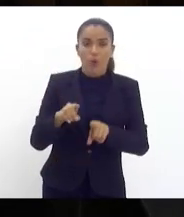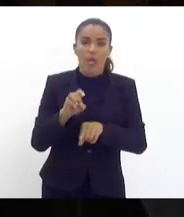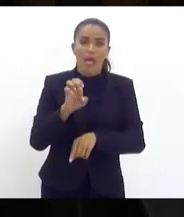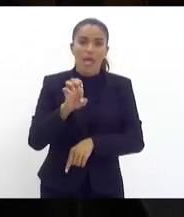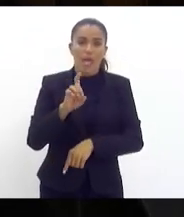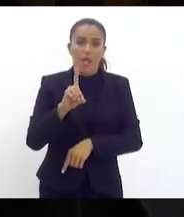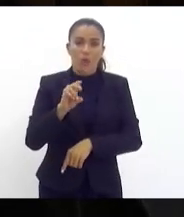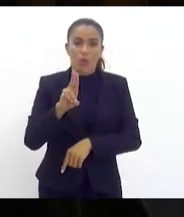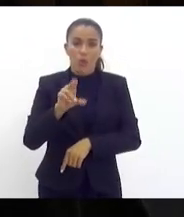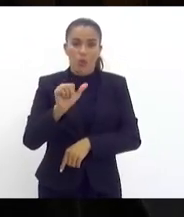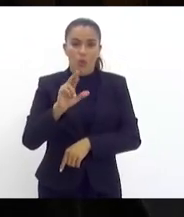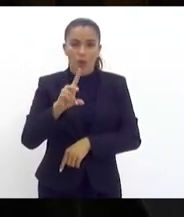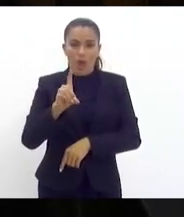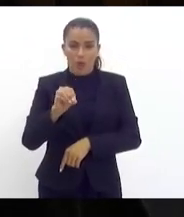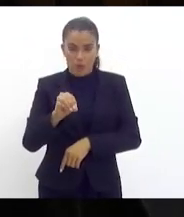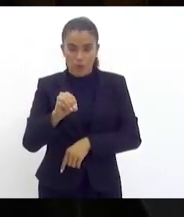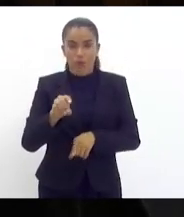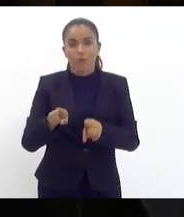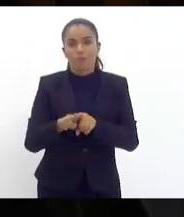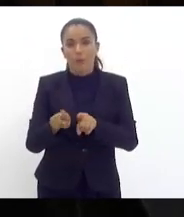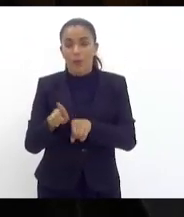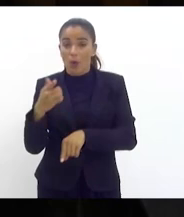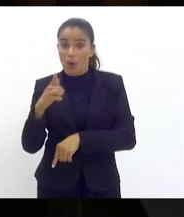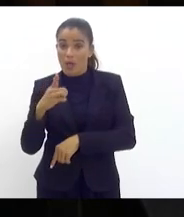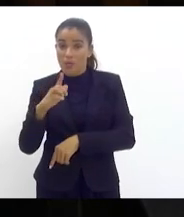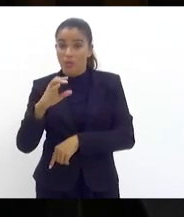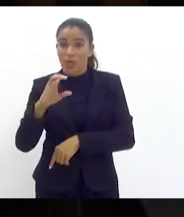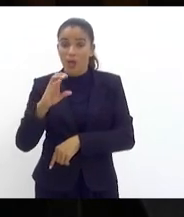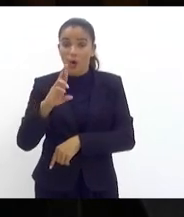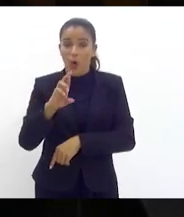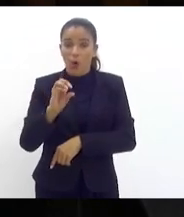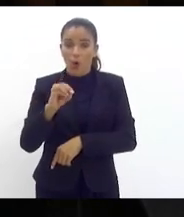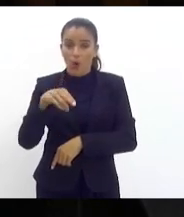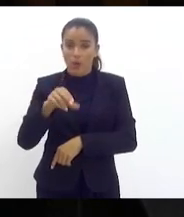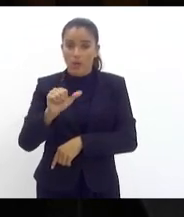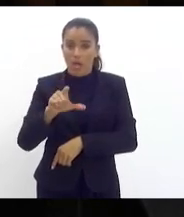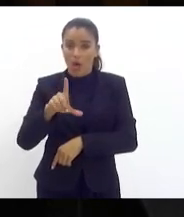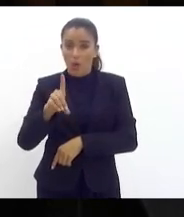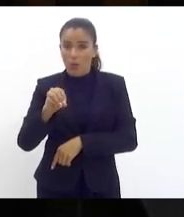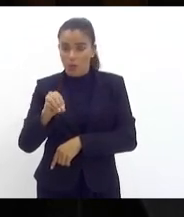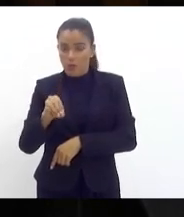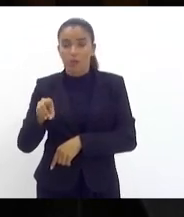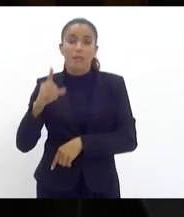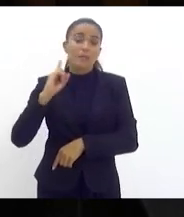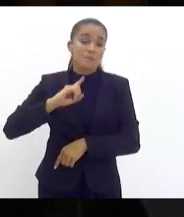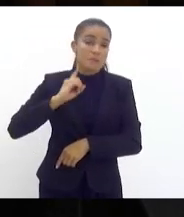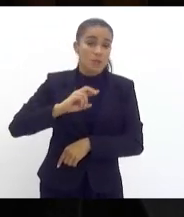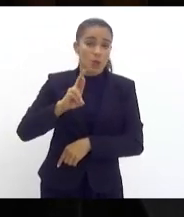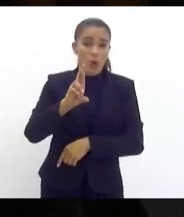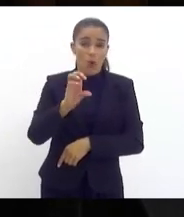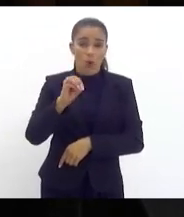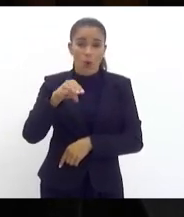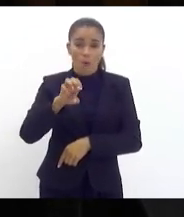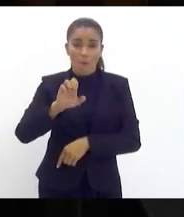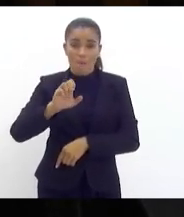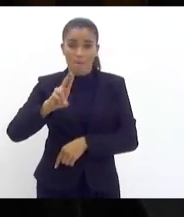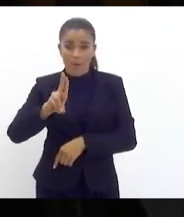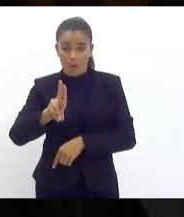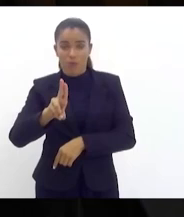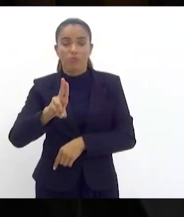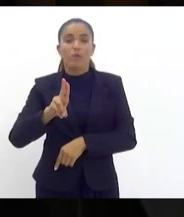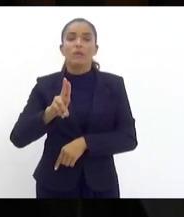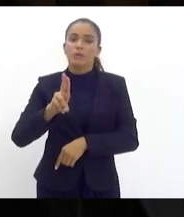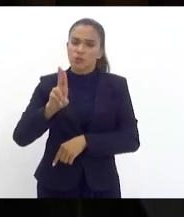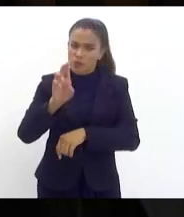Eduardo Leite, de Goiás, Ronaldo Caiado, e de Minas Gerais, Romeu Zema, cujos